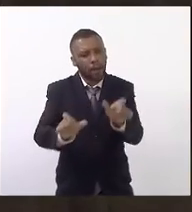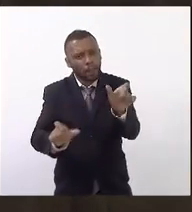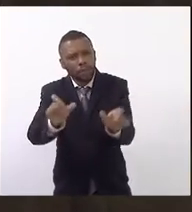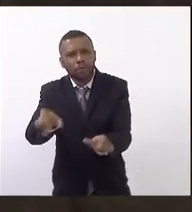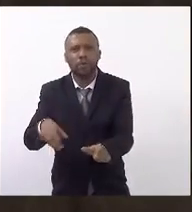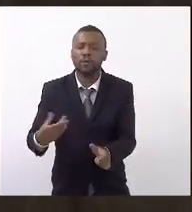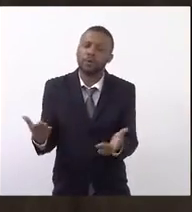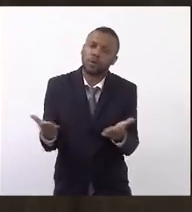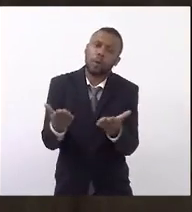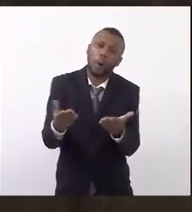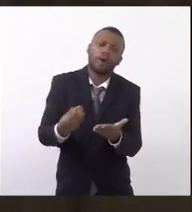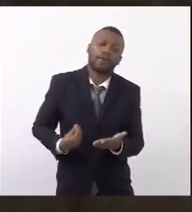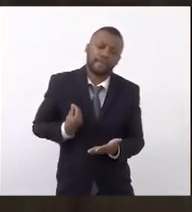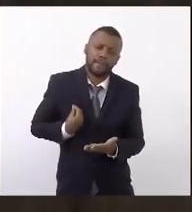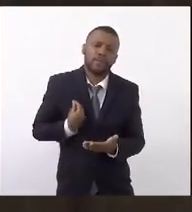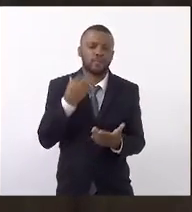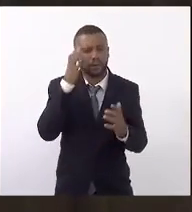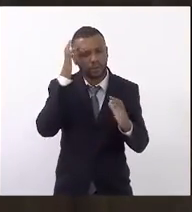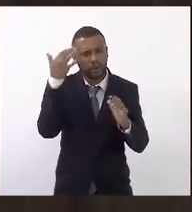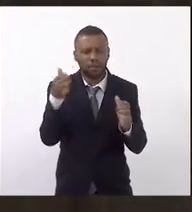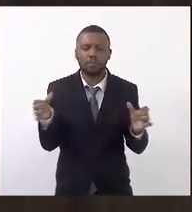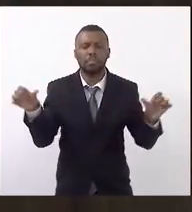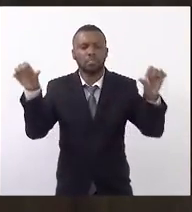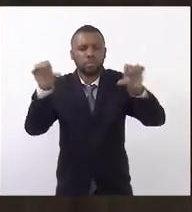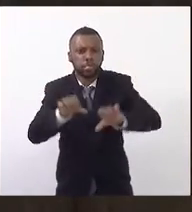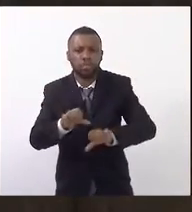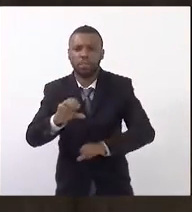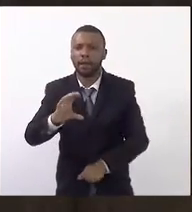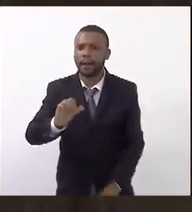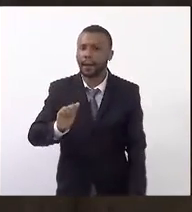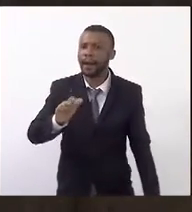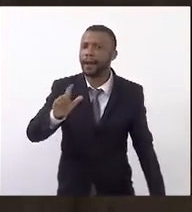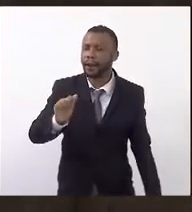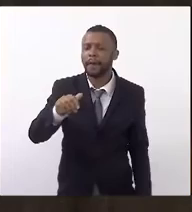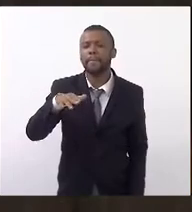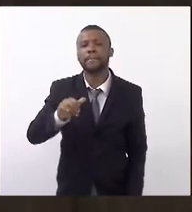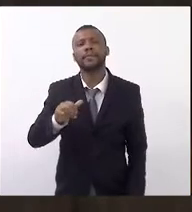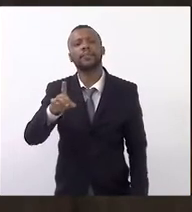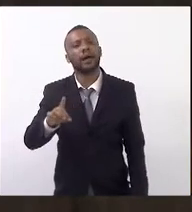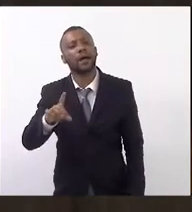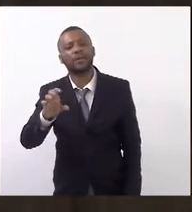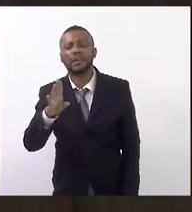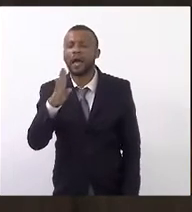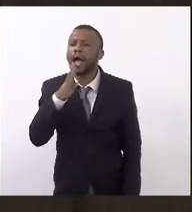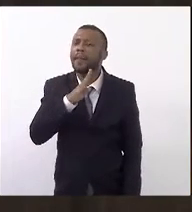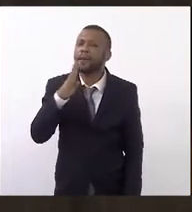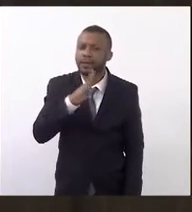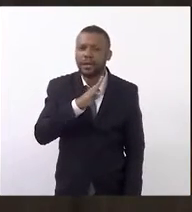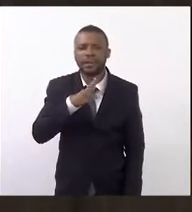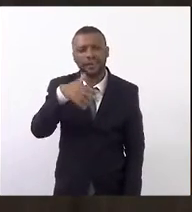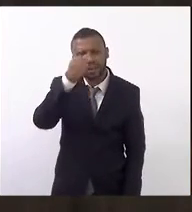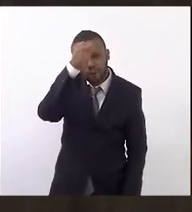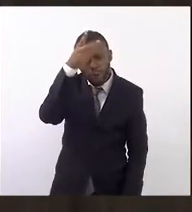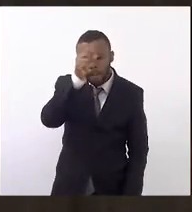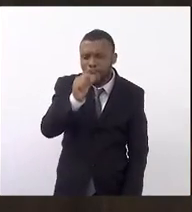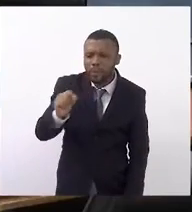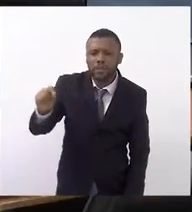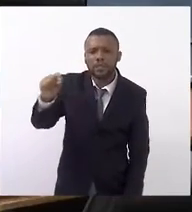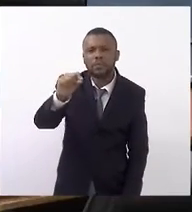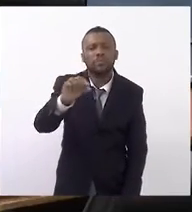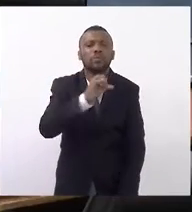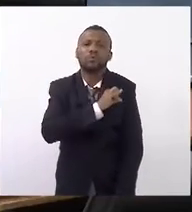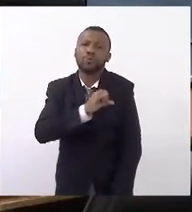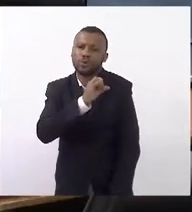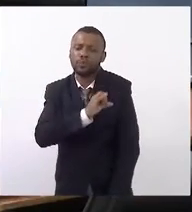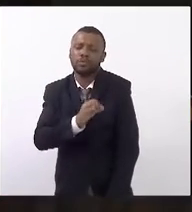vivem hoje a situação de calamidade e emergência que os municípios do Rio de Janeiro estão vivendo no dia de hoje. Muito obrigada, obrigado, presidente. Antes